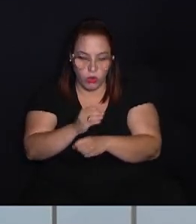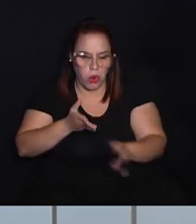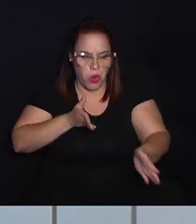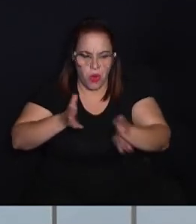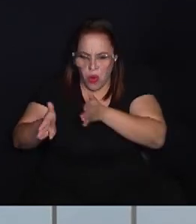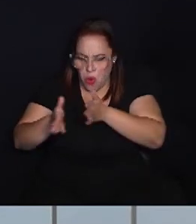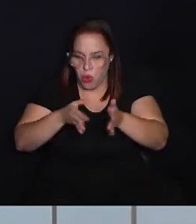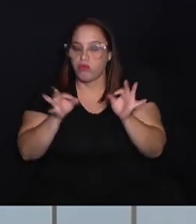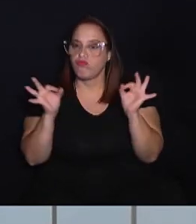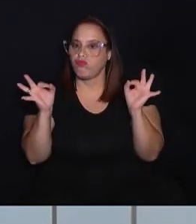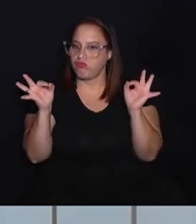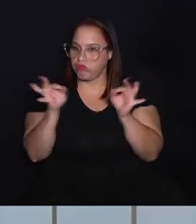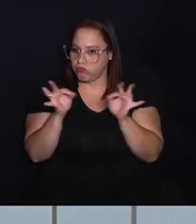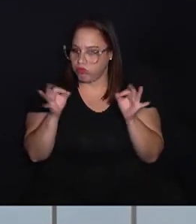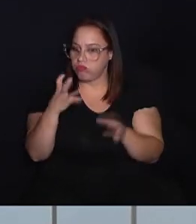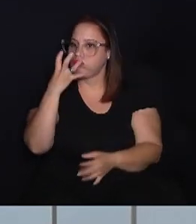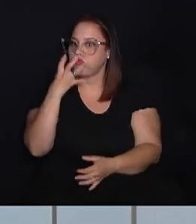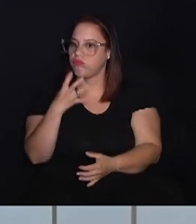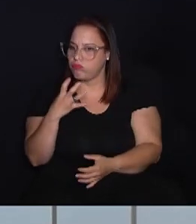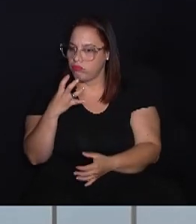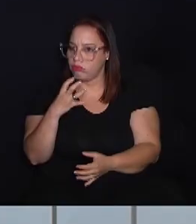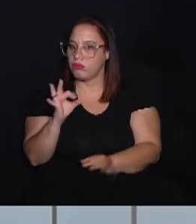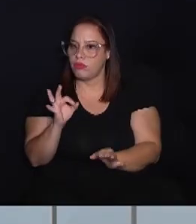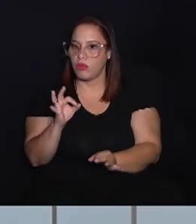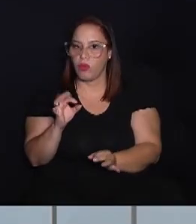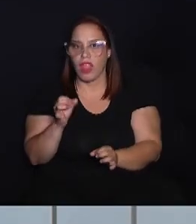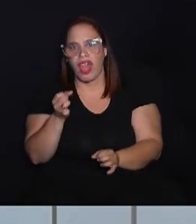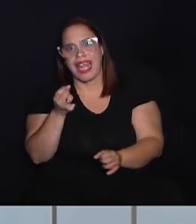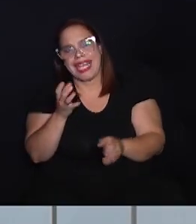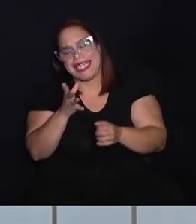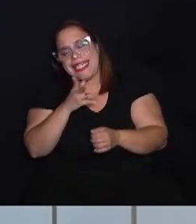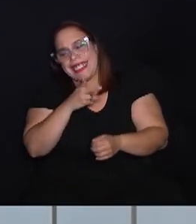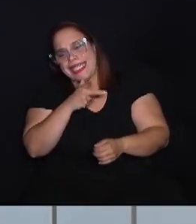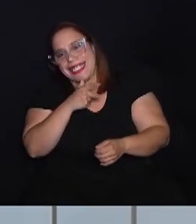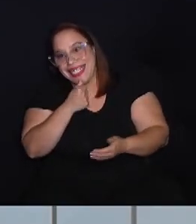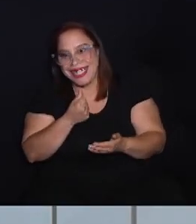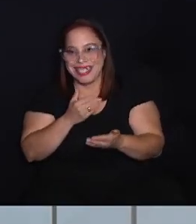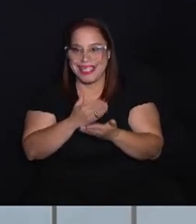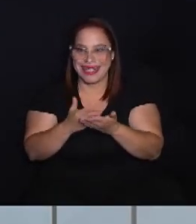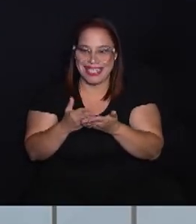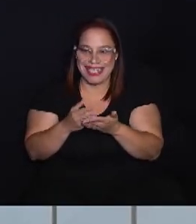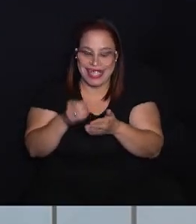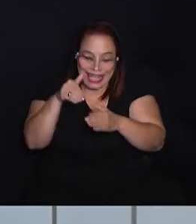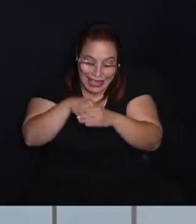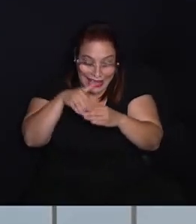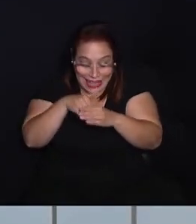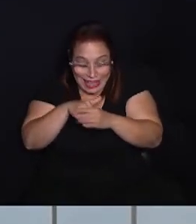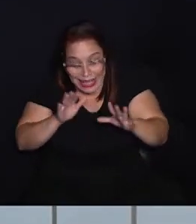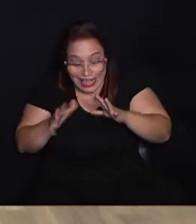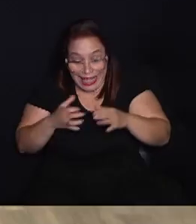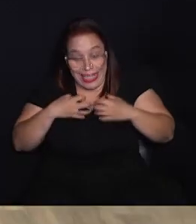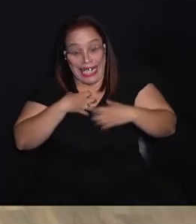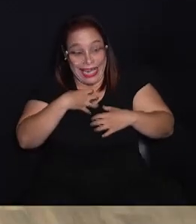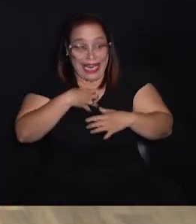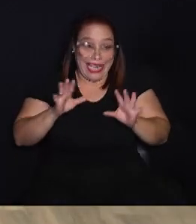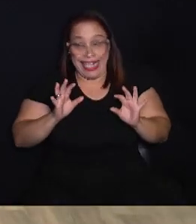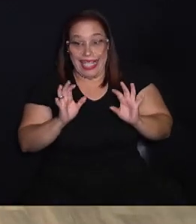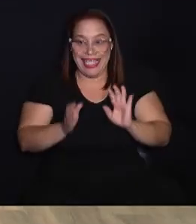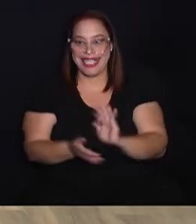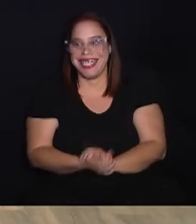portão, fechamento do portão, entrevistando o juiz eleitoral, o doutor Torrano, então entrevistando todas as pessoas dentro do cartório